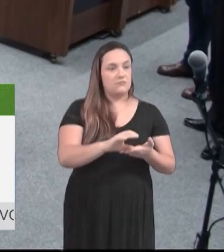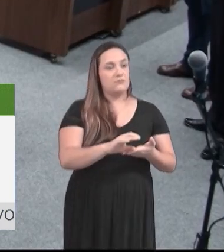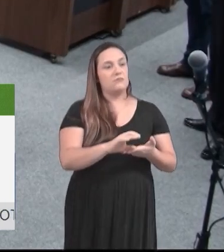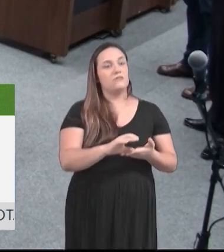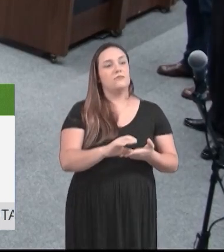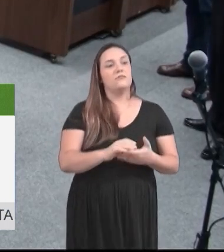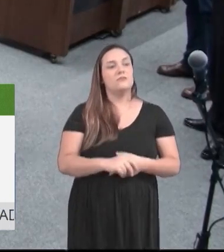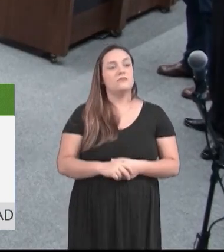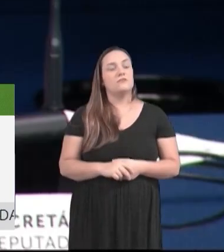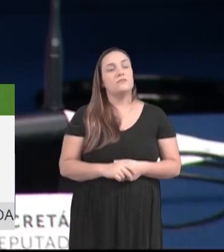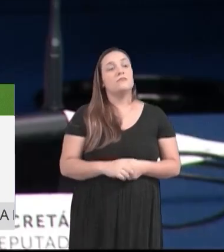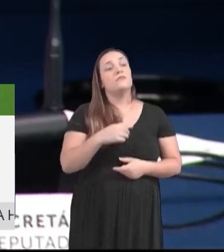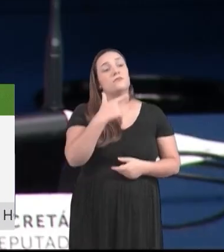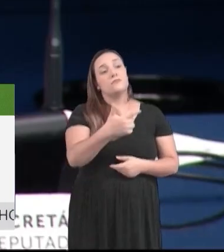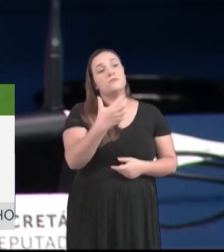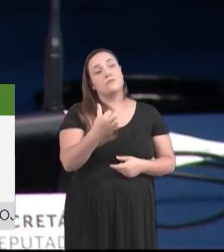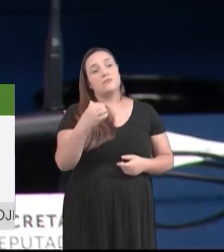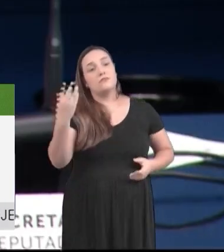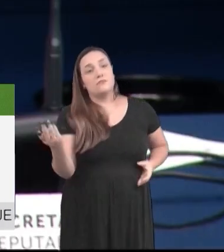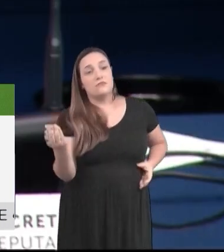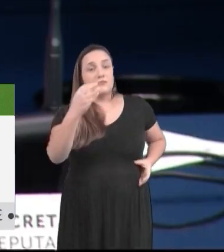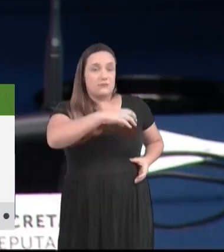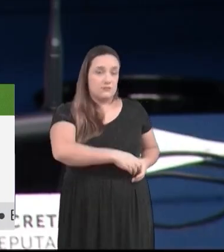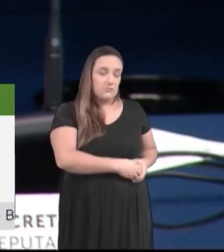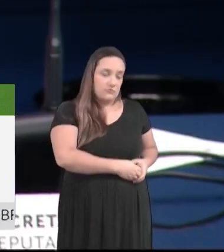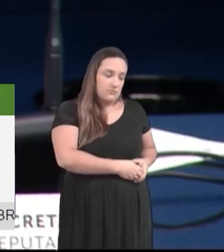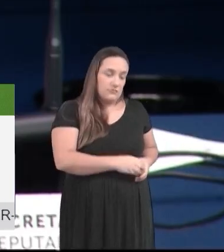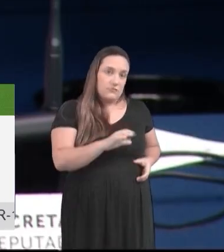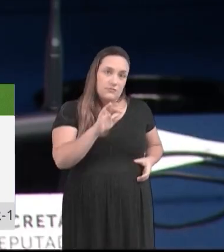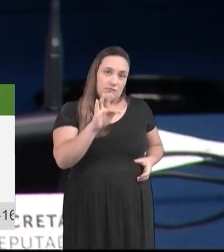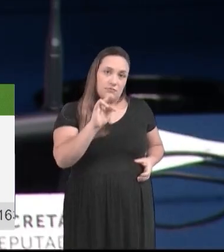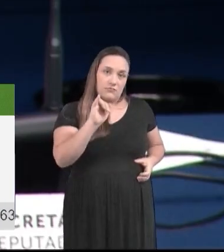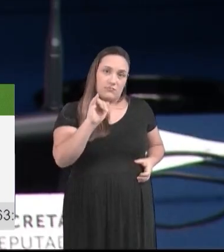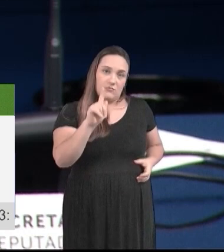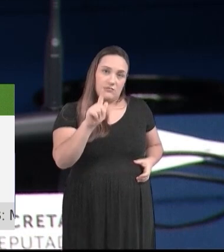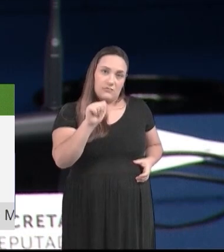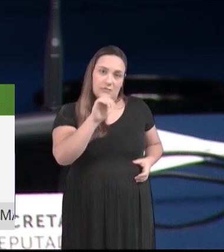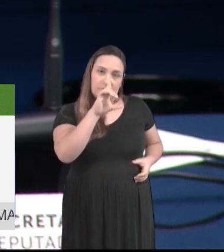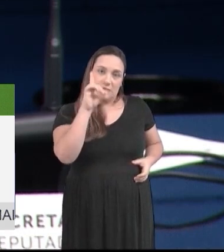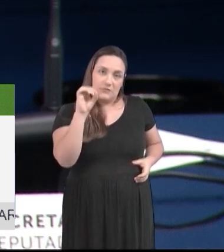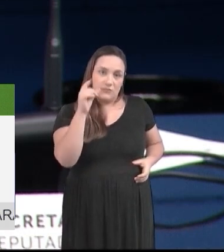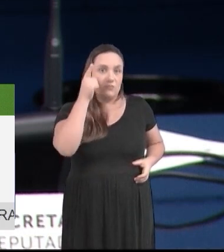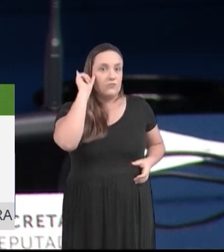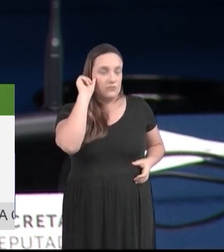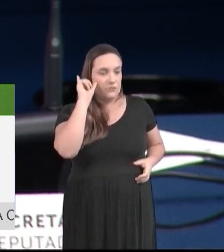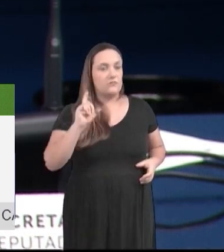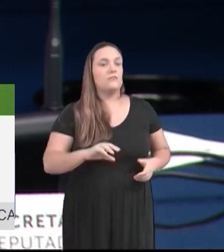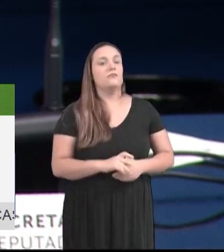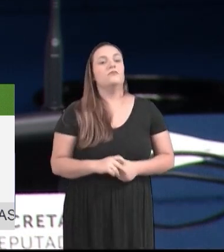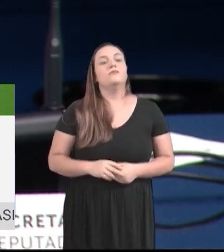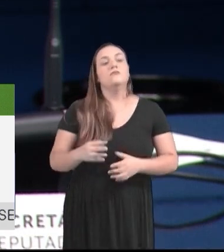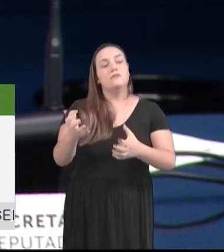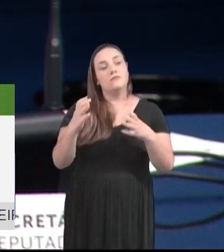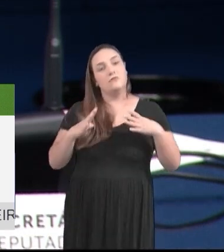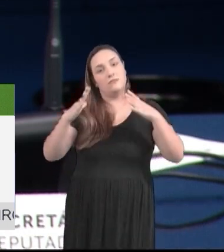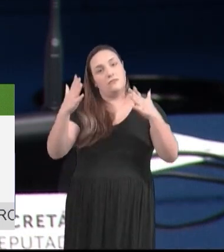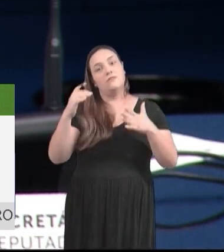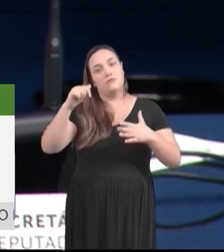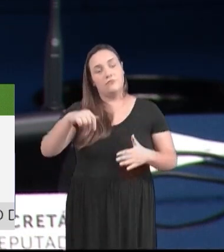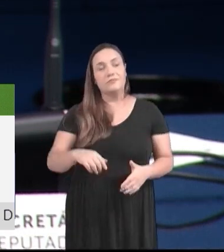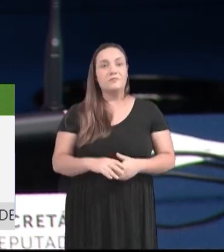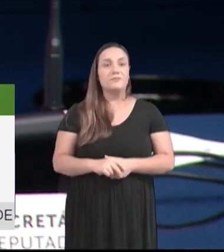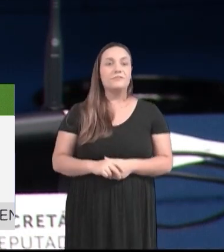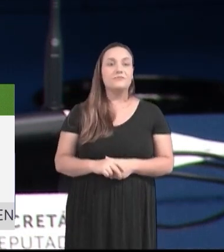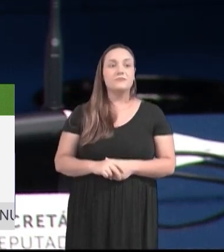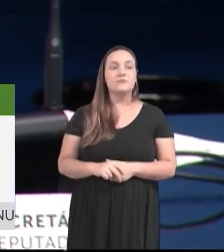Pênfico, 26º transplante de fígado realizado com sucesso ontem. Então, quero comemorar aqui,